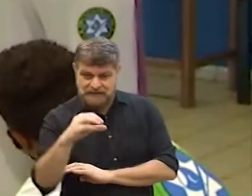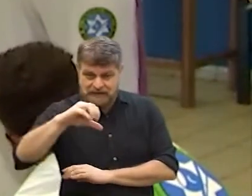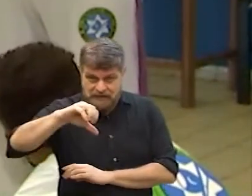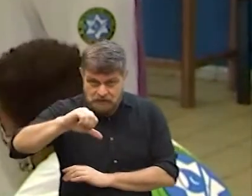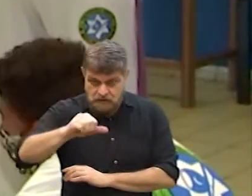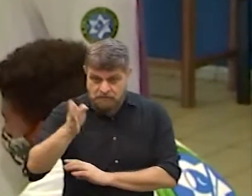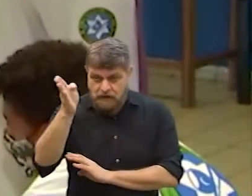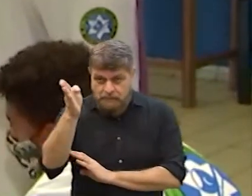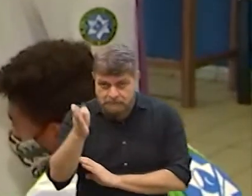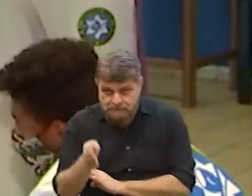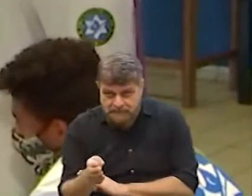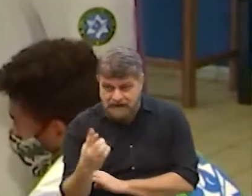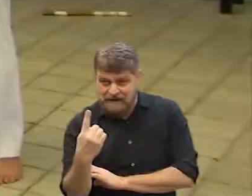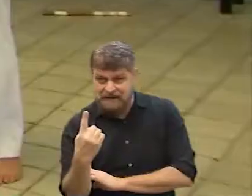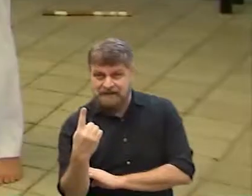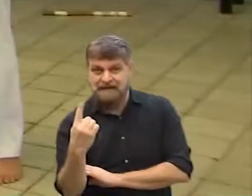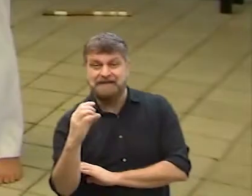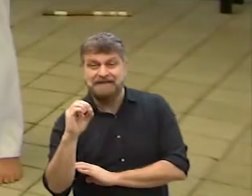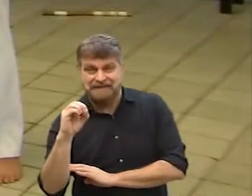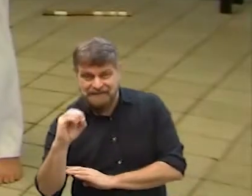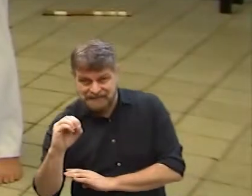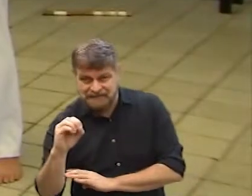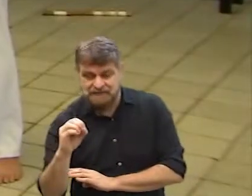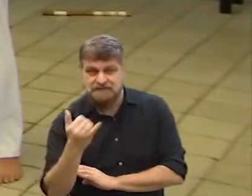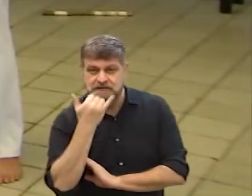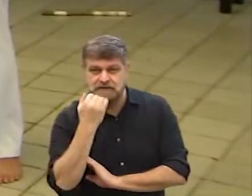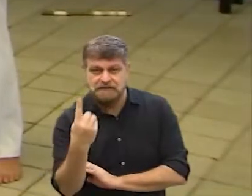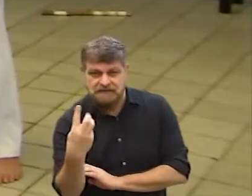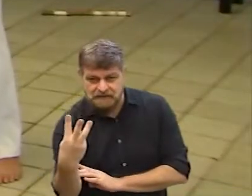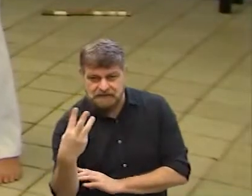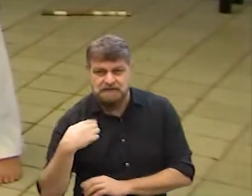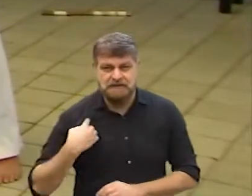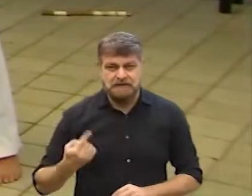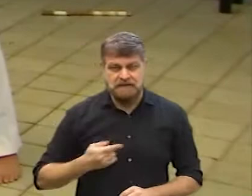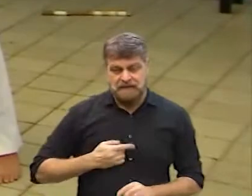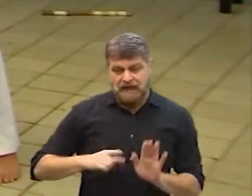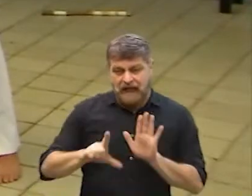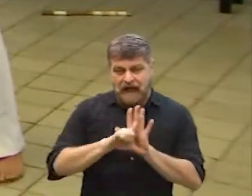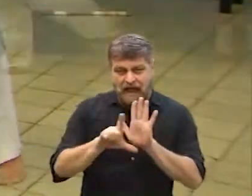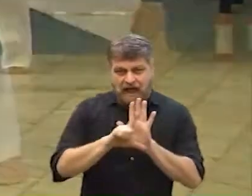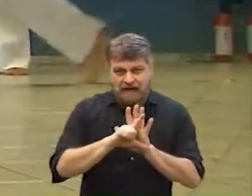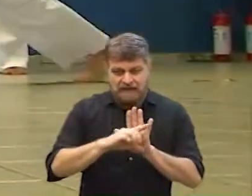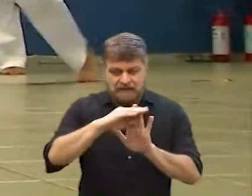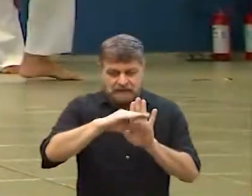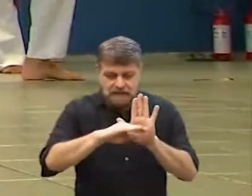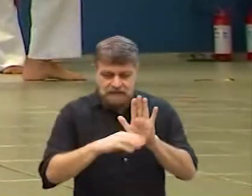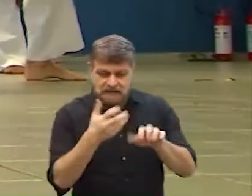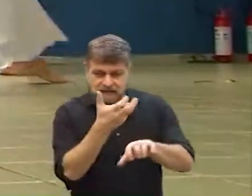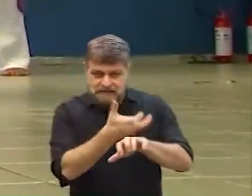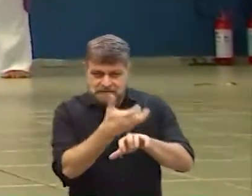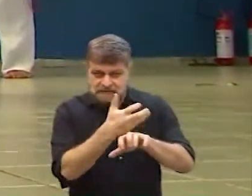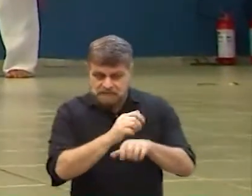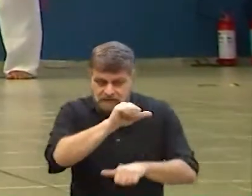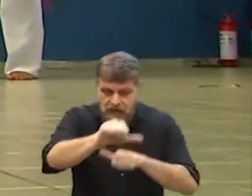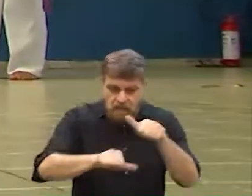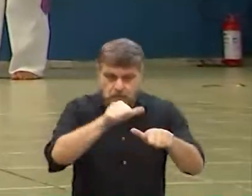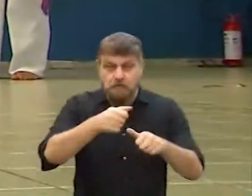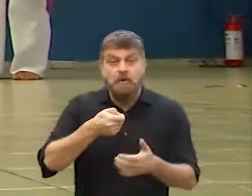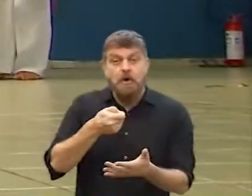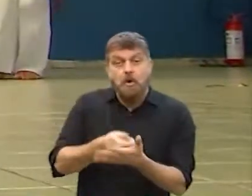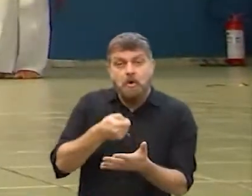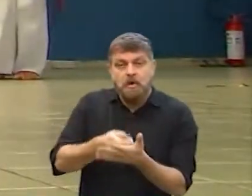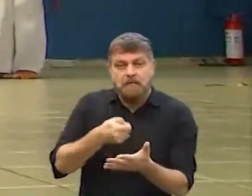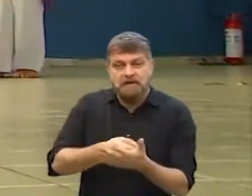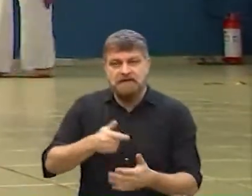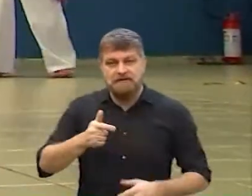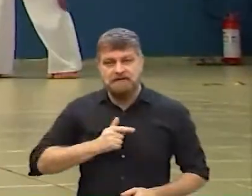10.639, de 2003. Essa lei alterou a LDB e que instituiu, né, a obrigatoriedade